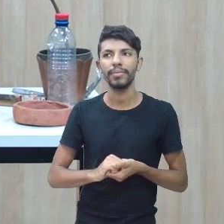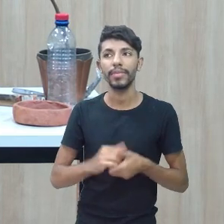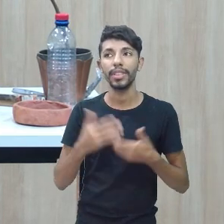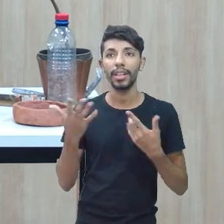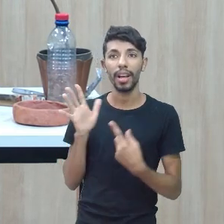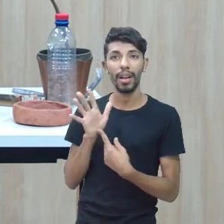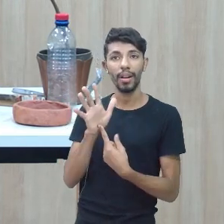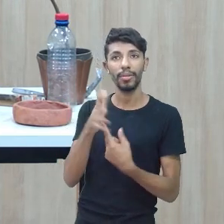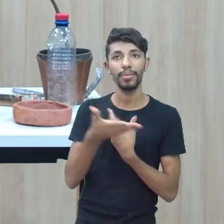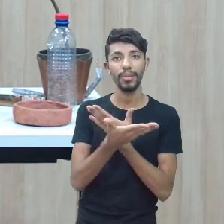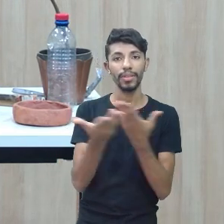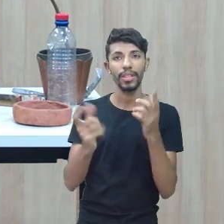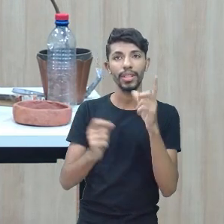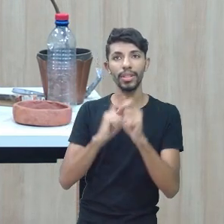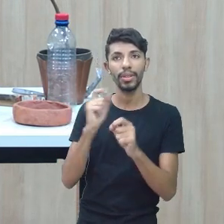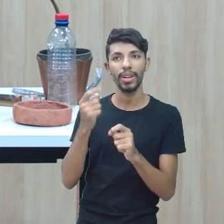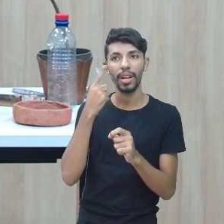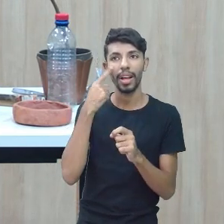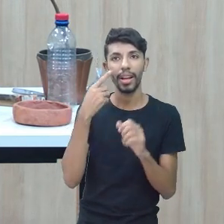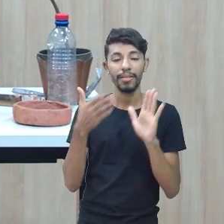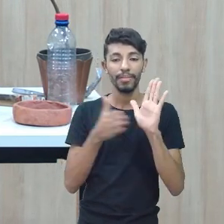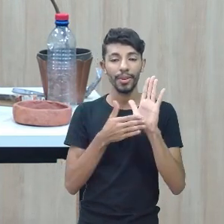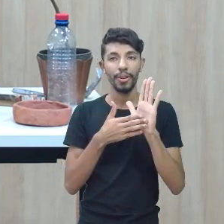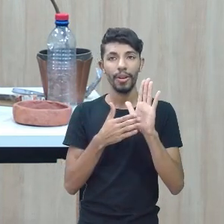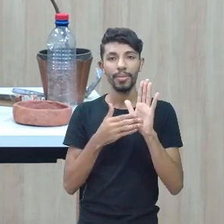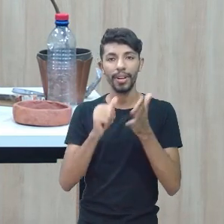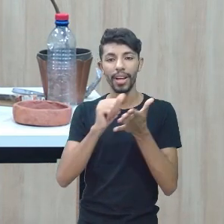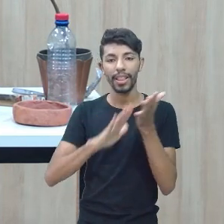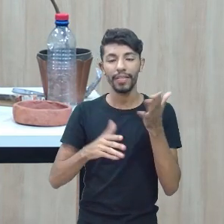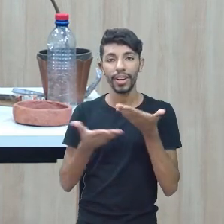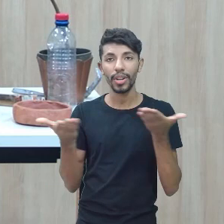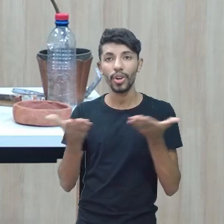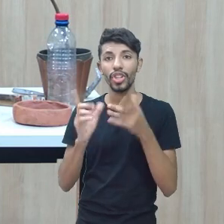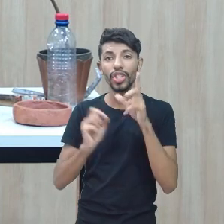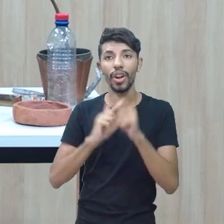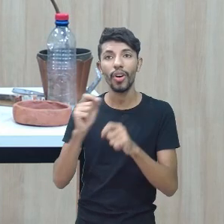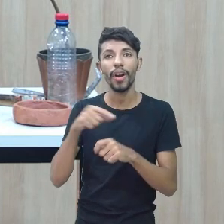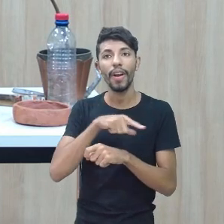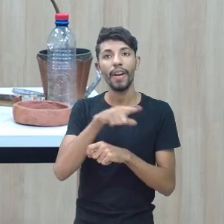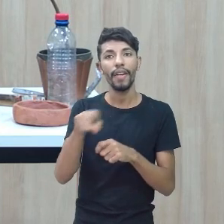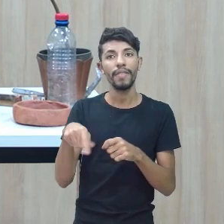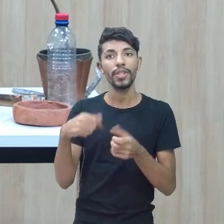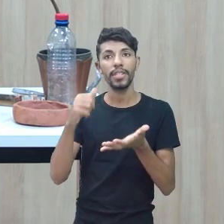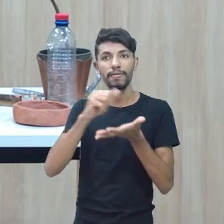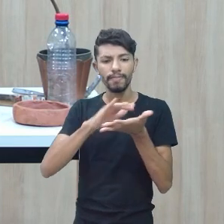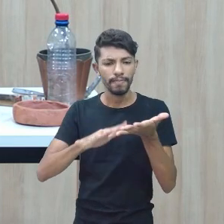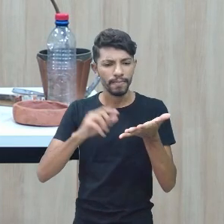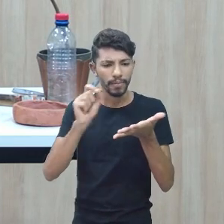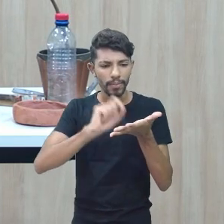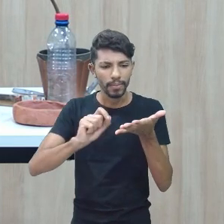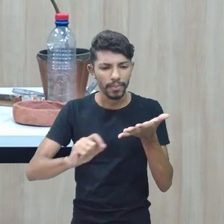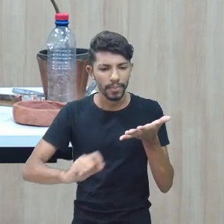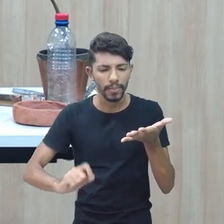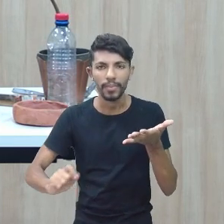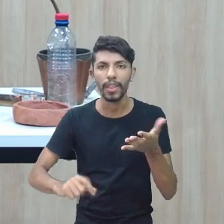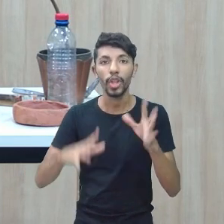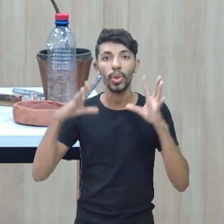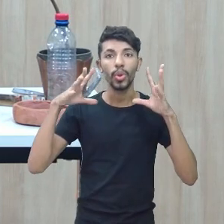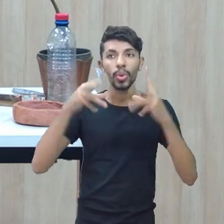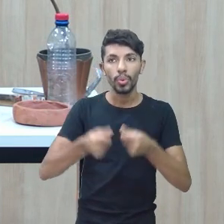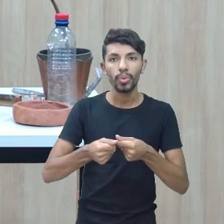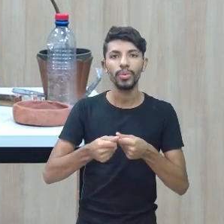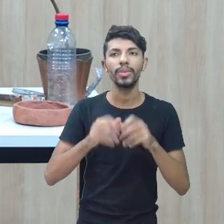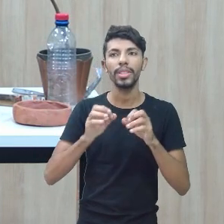trazendo para vocês a dica da atividade de hoje. É vocês colocarem as atividades em dia. Nós estamos retornando às